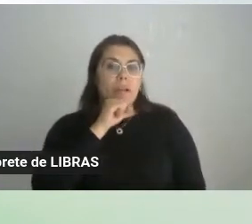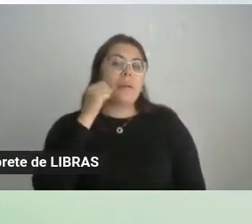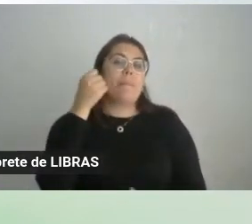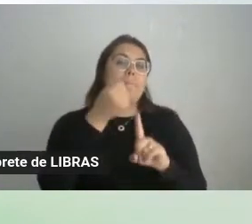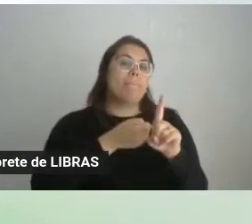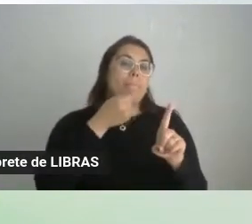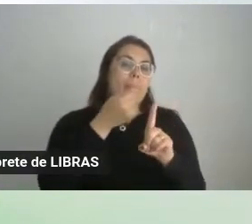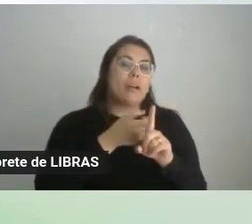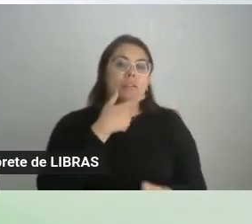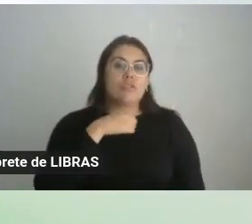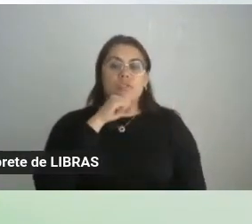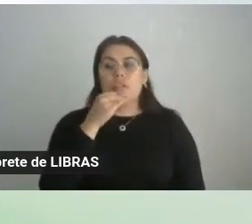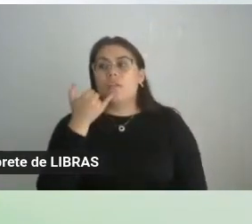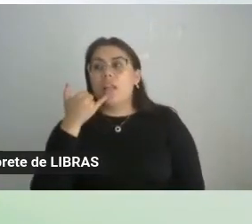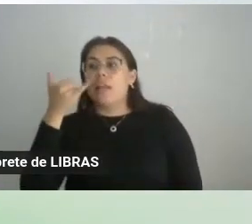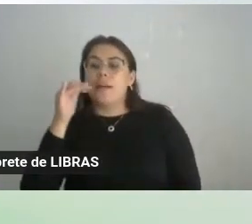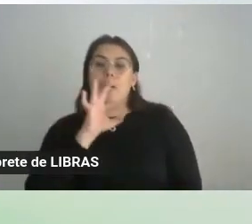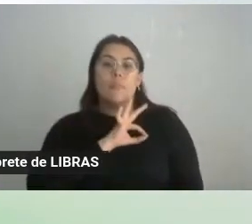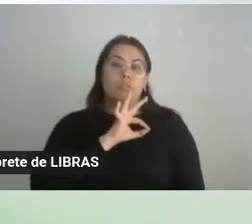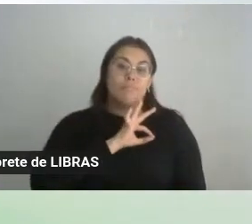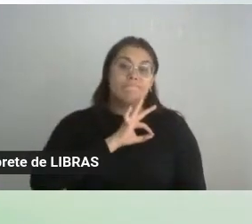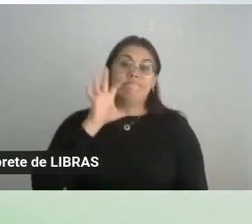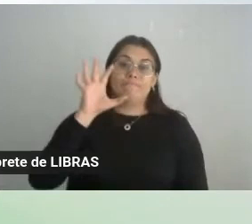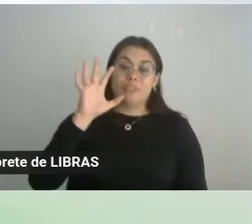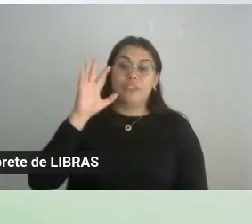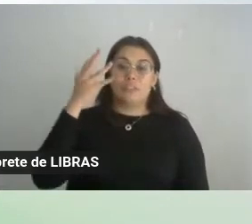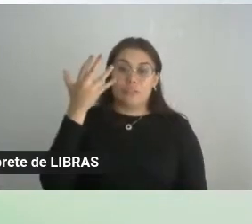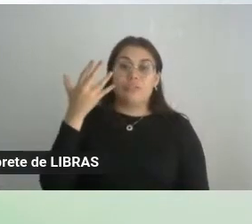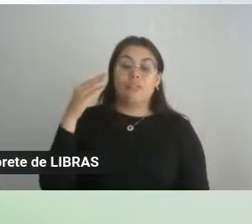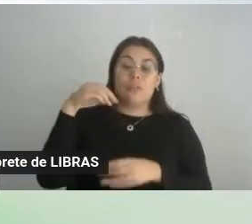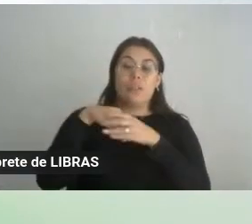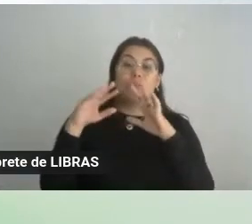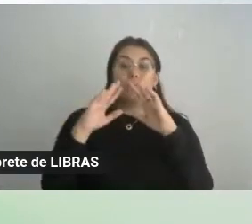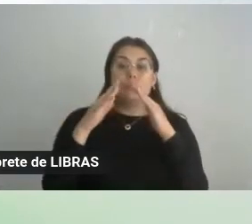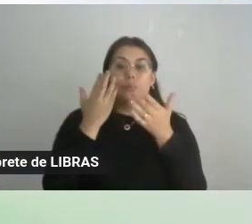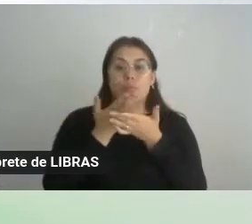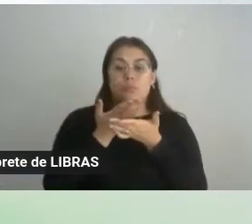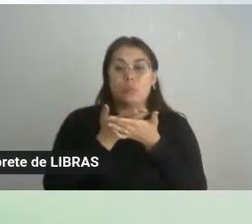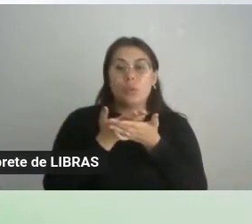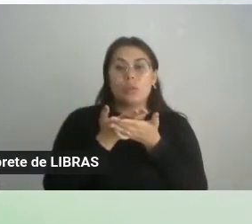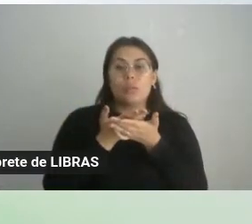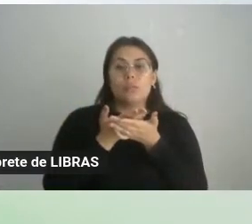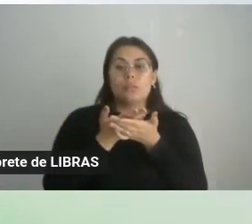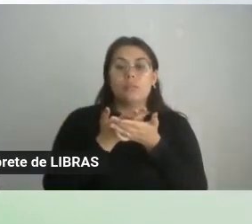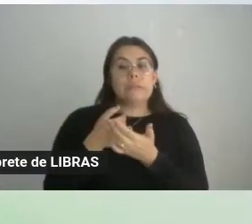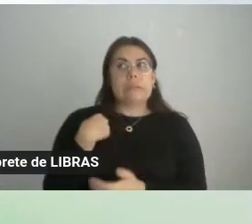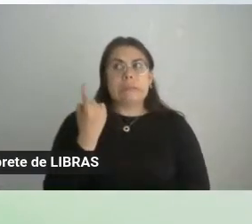porque eu liguei para a polícia. Então, já aconteceu isso comigo numa escola, e aí a gente fica com a perna bamba,